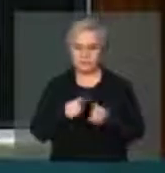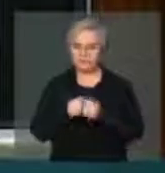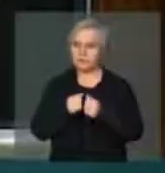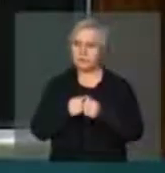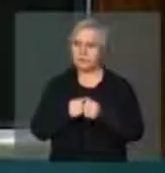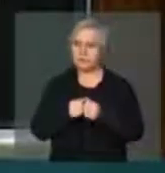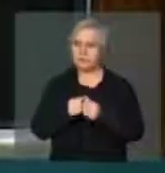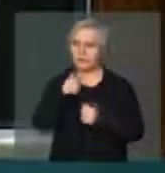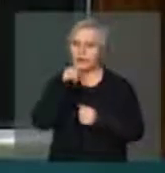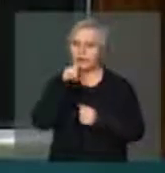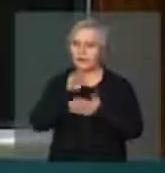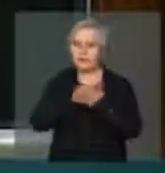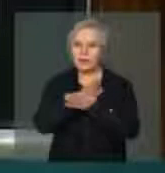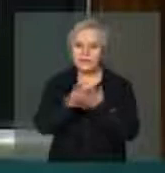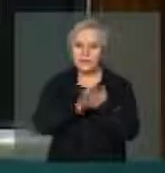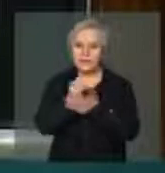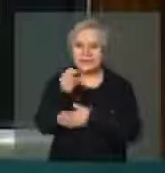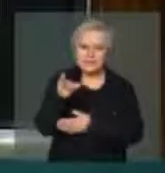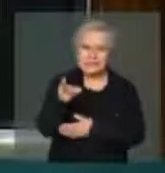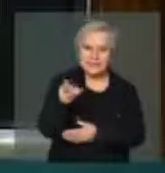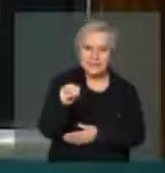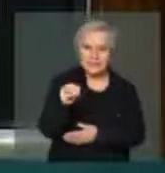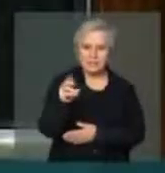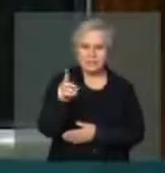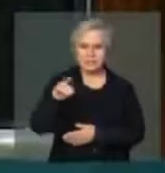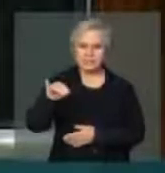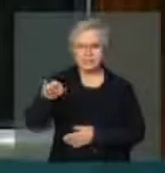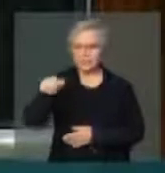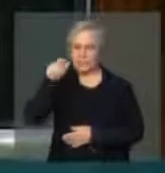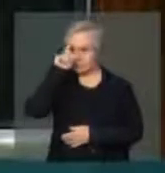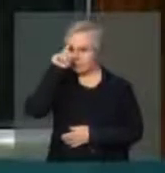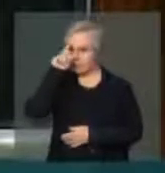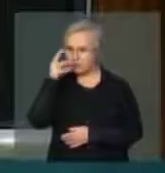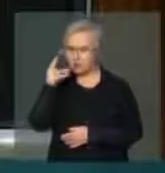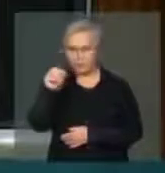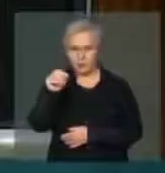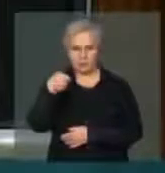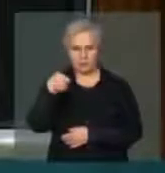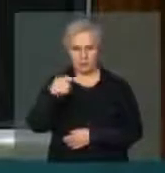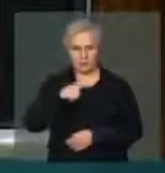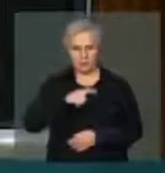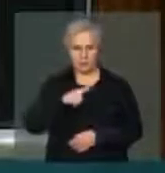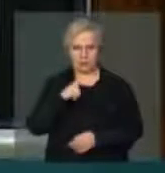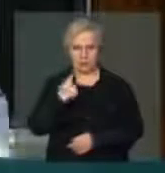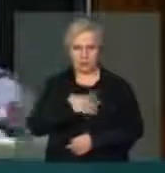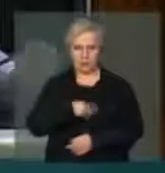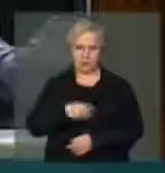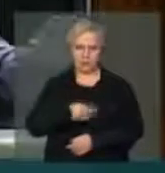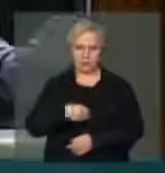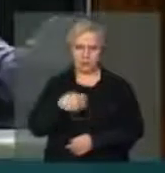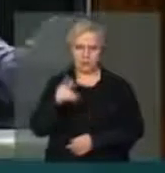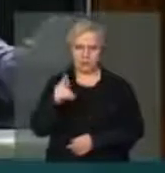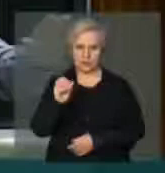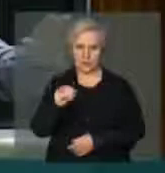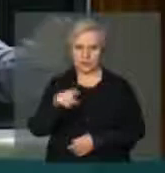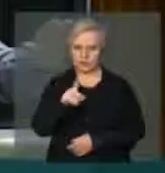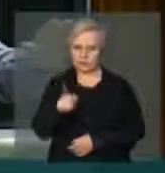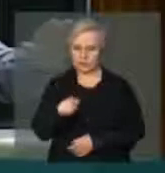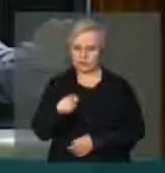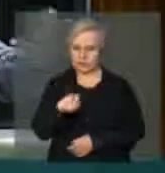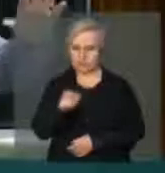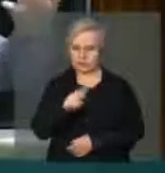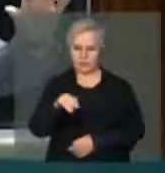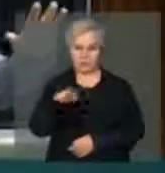dias sem água. Eu tenho um filho que é o Gonzaguinho, eu acho que ele gostaria de morar lá, que ele para tomar banho ele vai meio